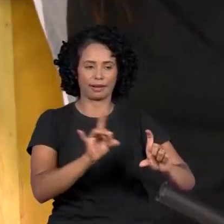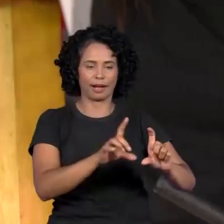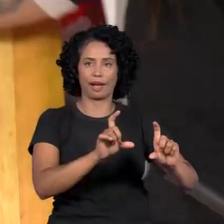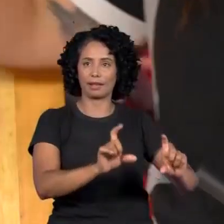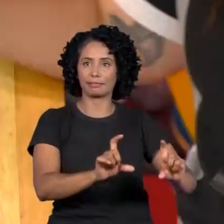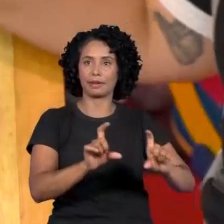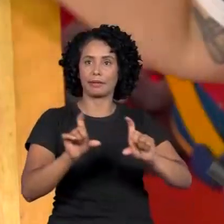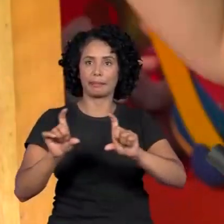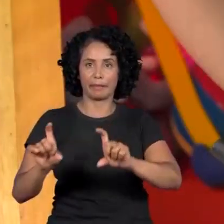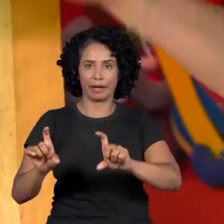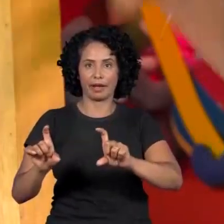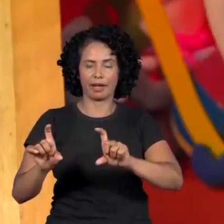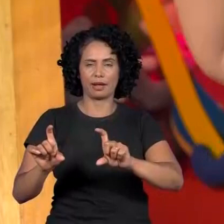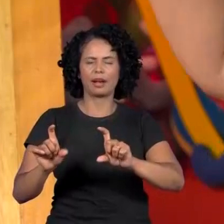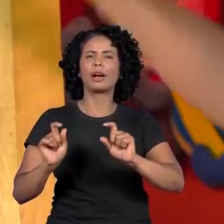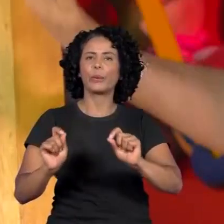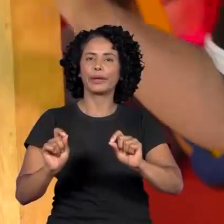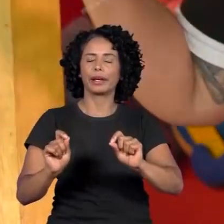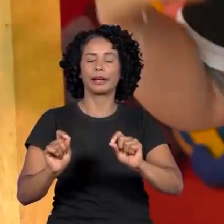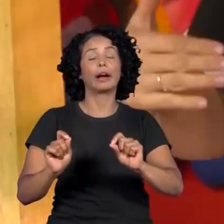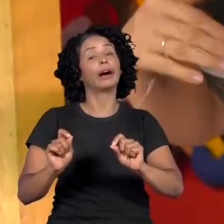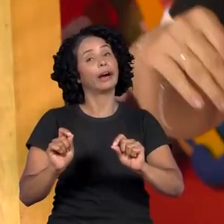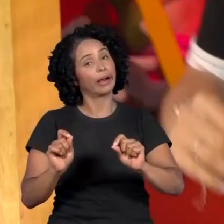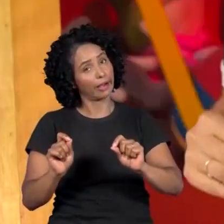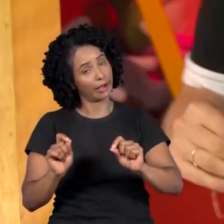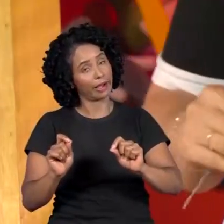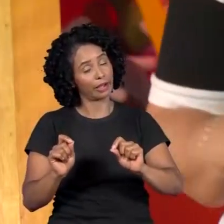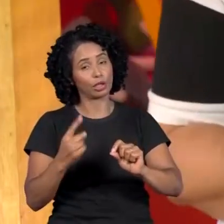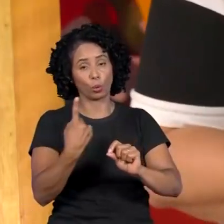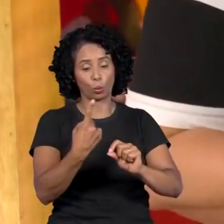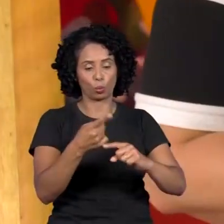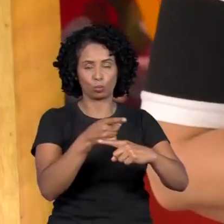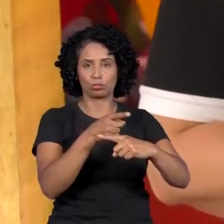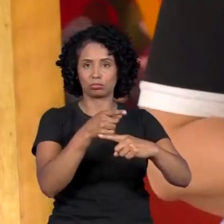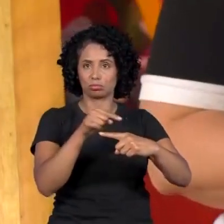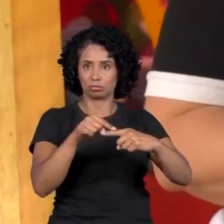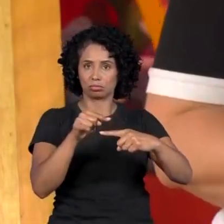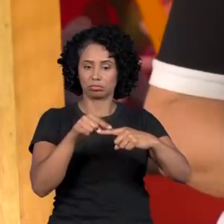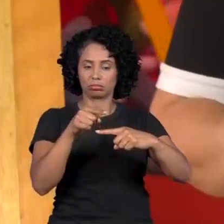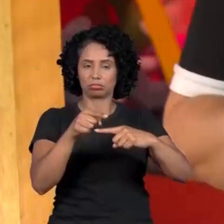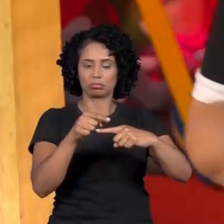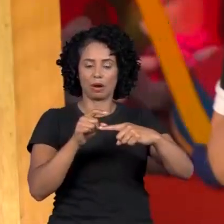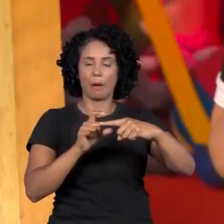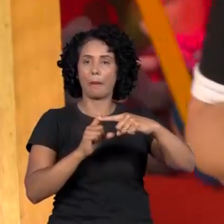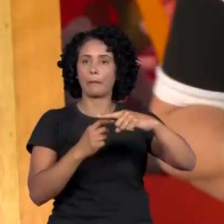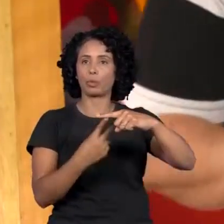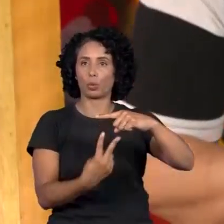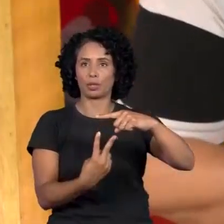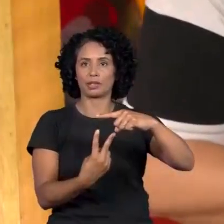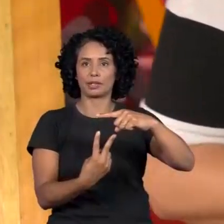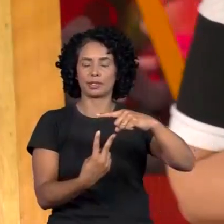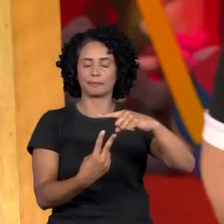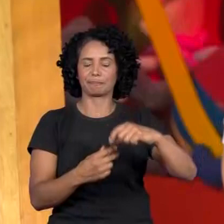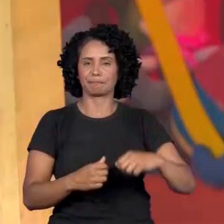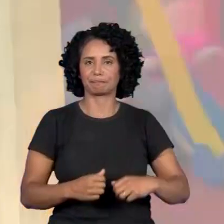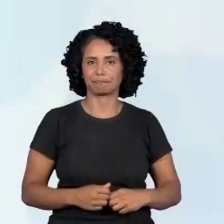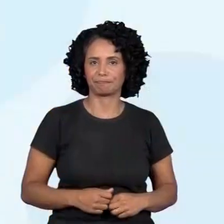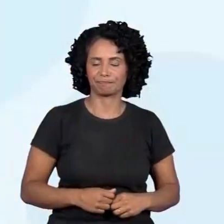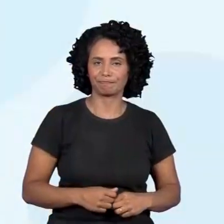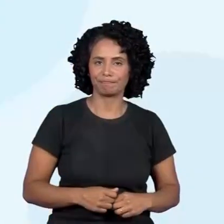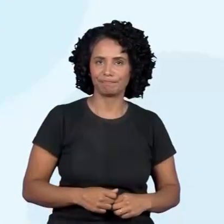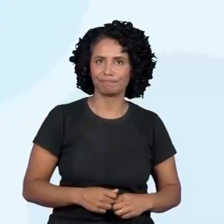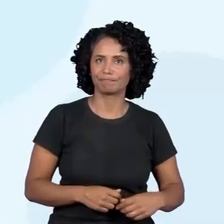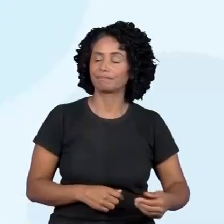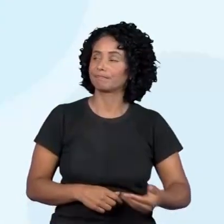parte da tira aqui é uma parte do inteiro, não é? Então, a segunda pergunta que a gente tem ali